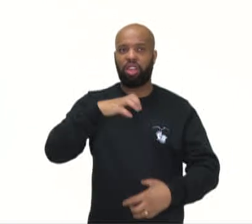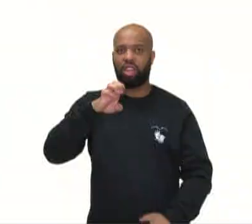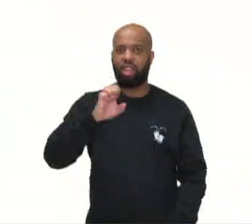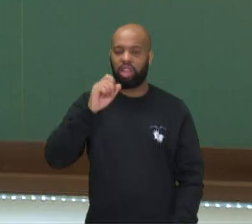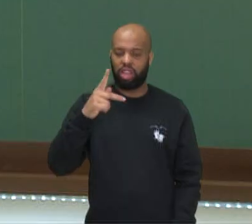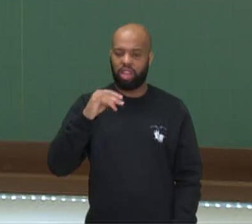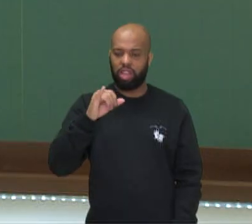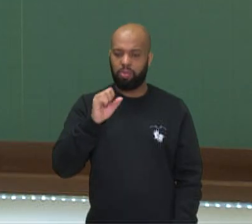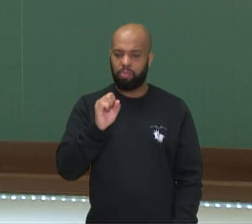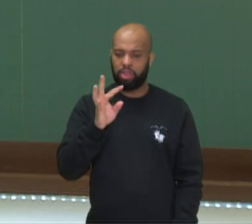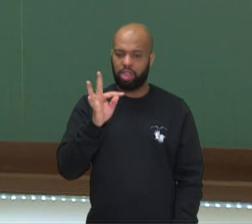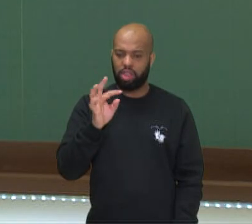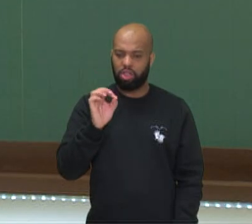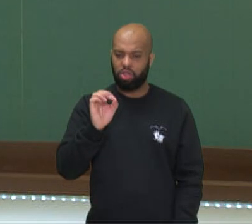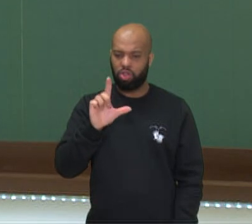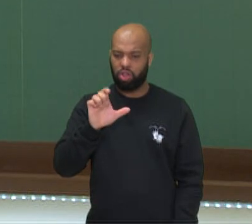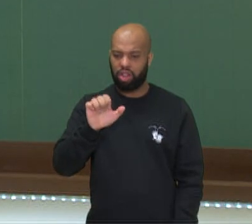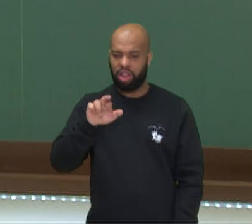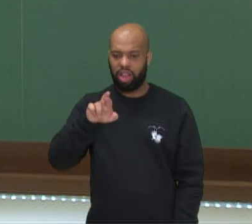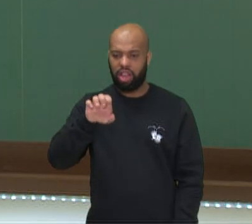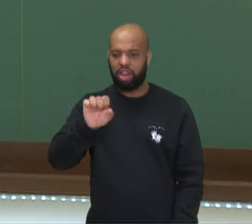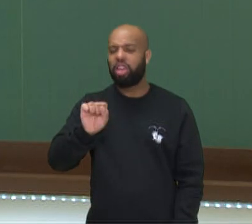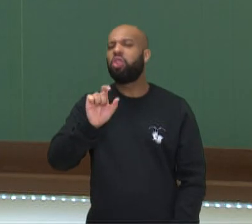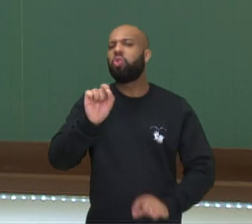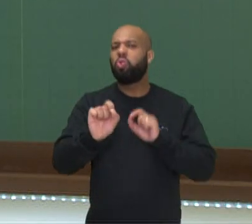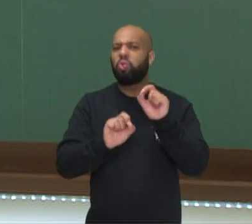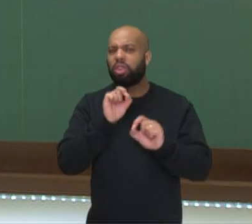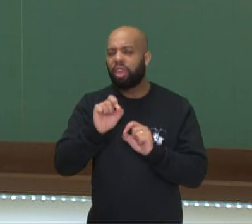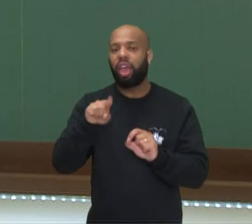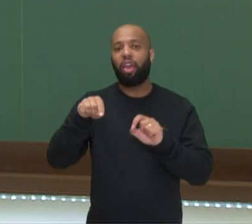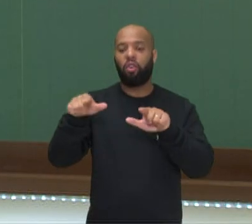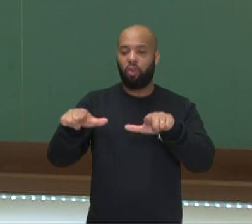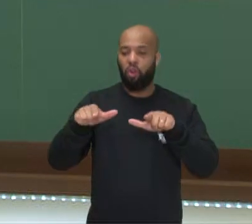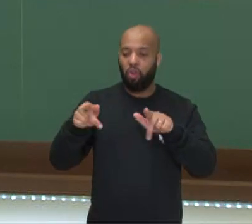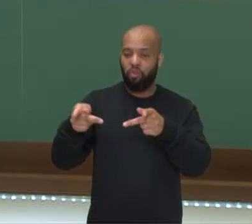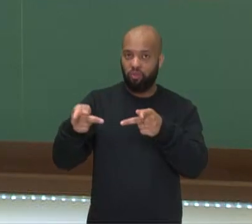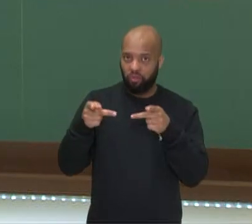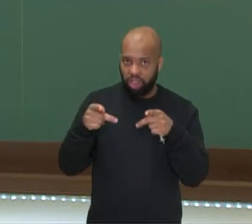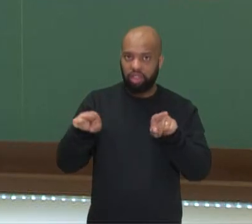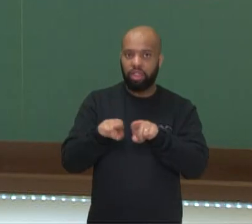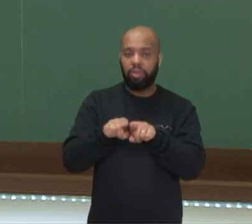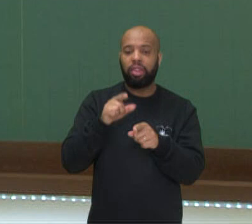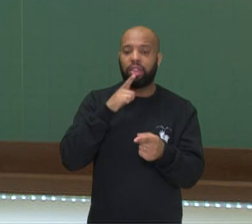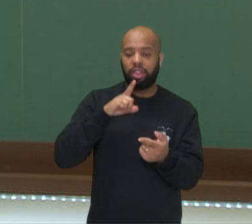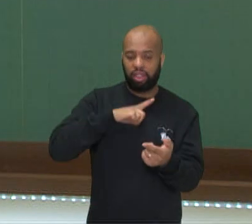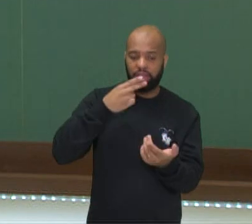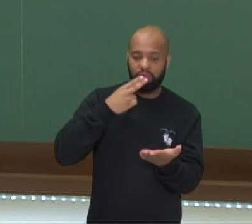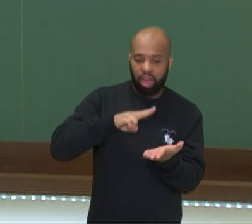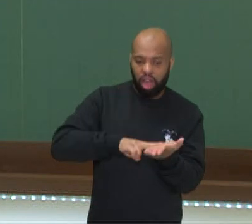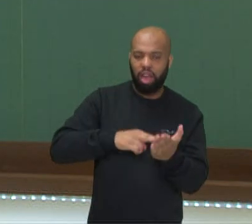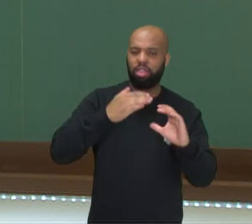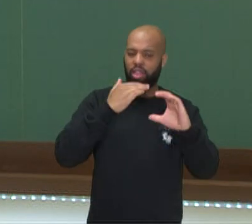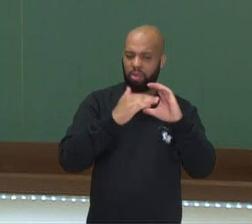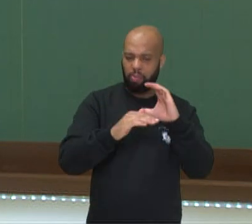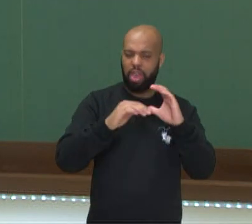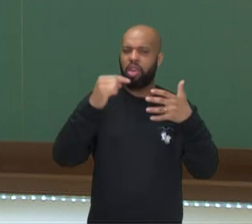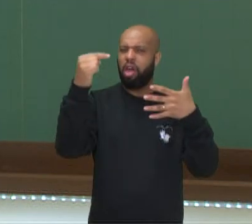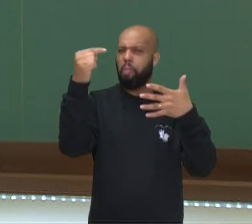os bilhetes, convites, cartas, cartões, e-mail, entre